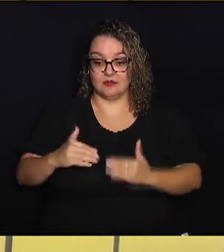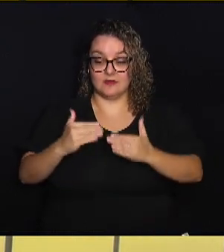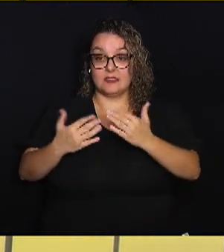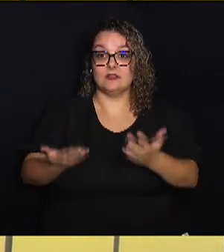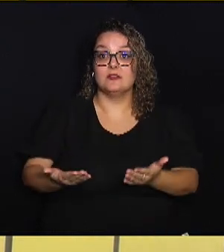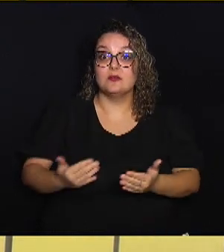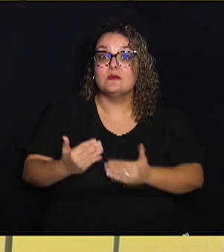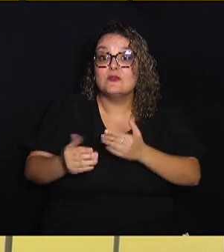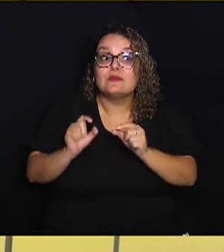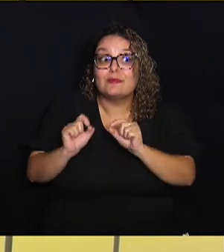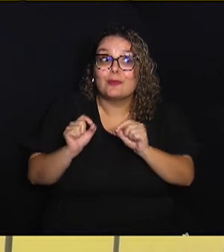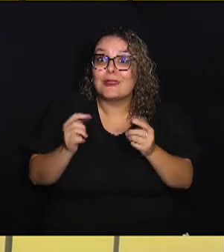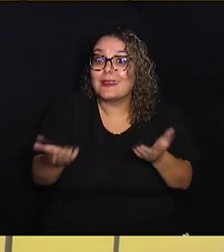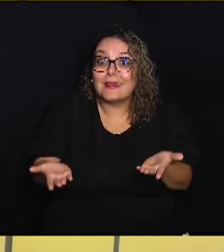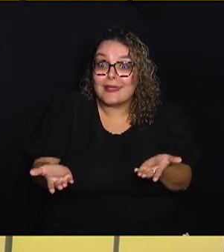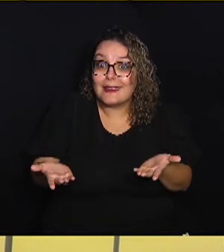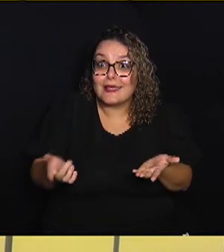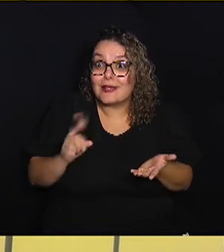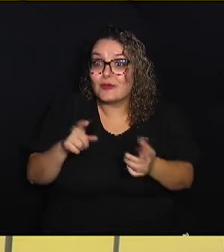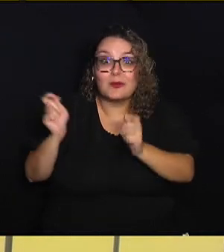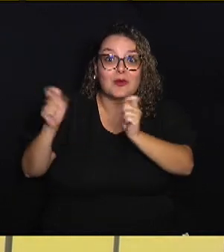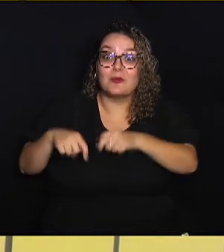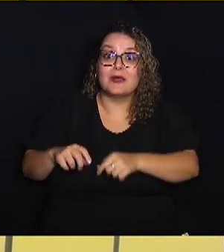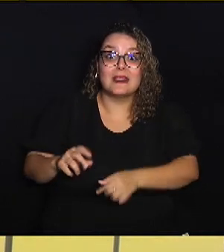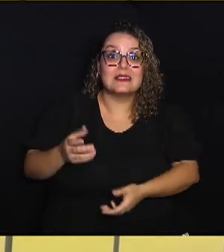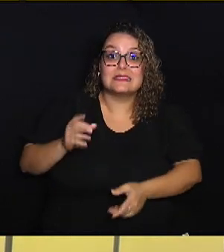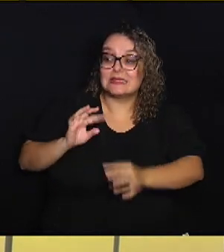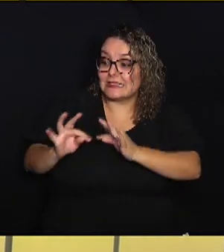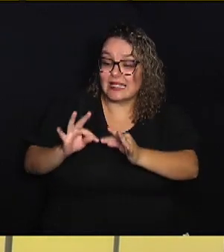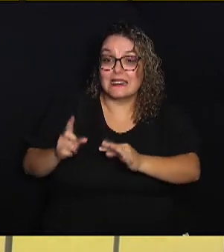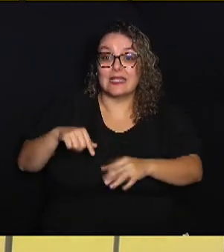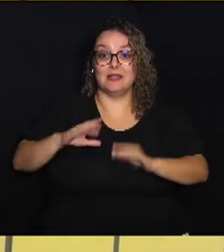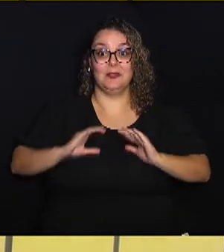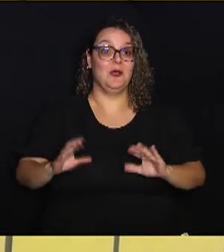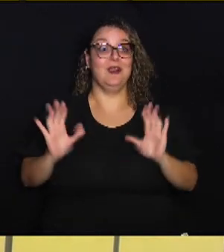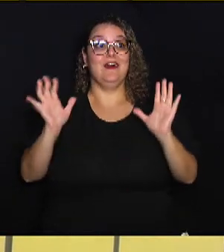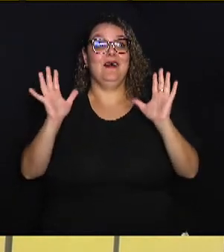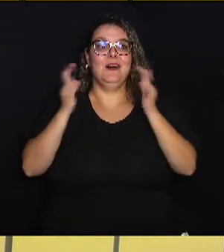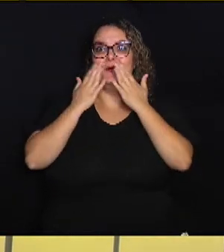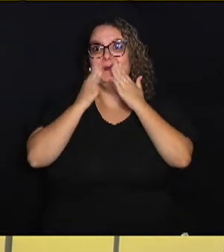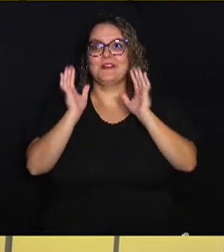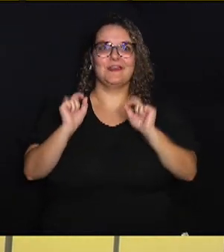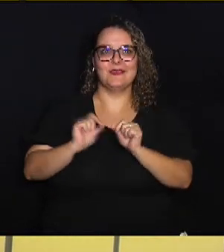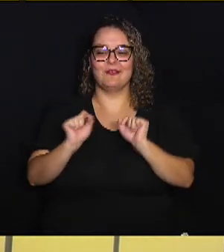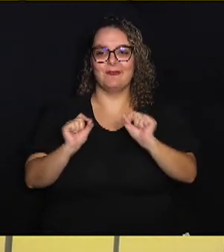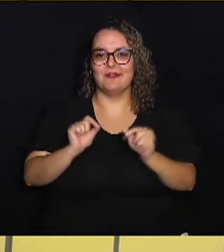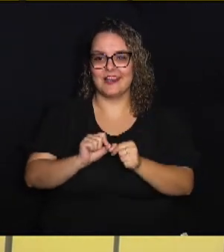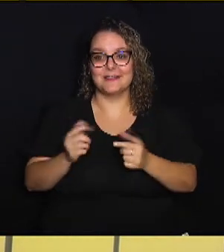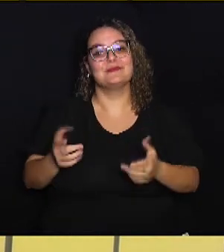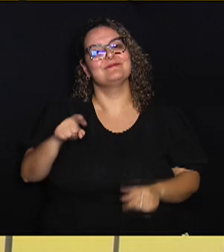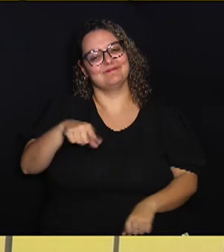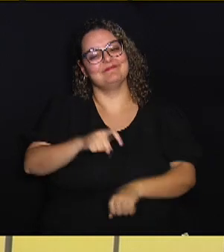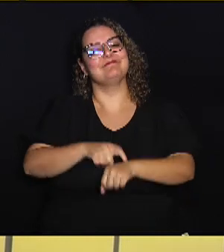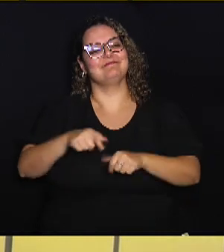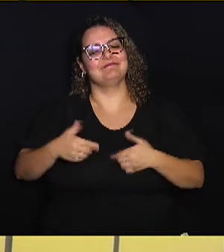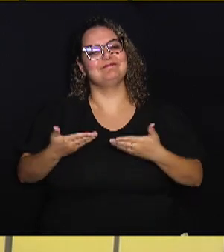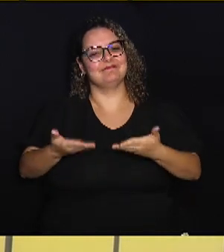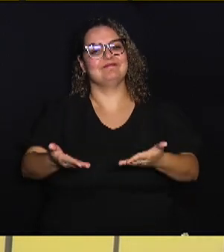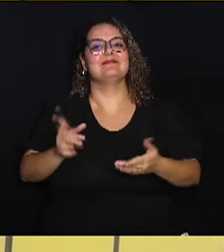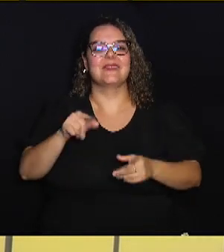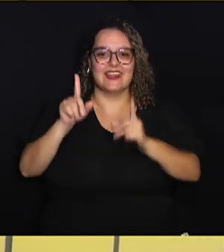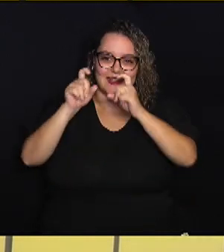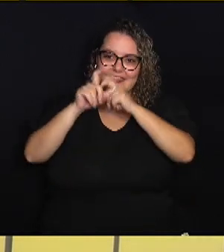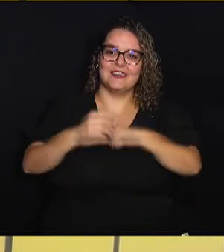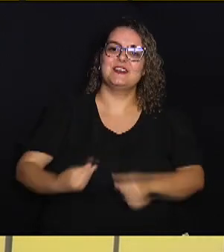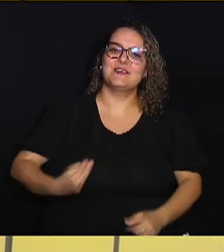vou desenvolver o quê? Não é uma competência técnica, é um comportamento. O que eu faço? Então esse é o cenário. Então essa é a complicação que a